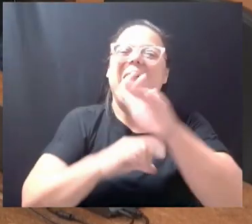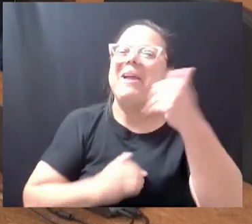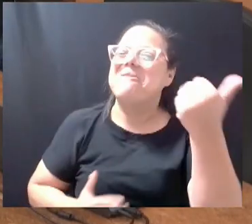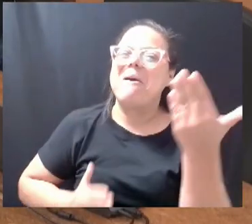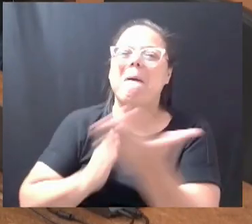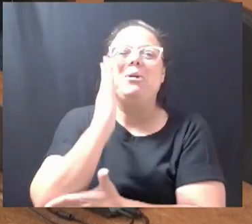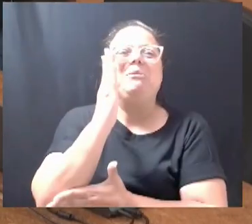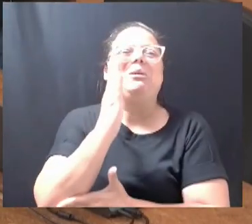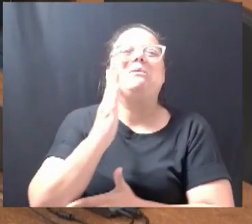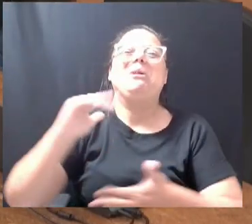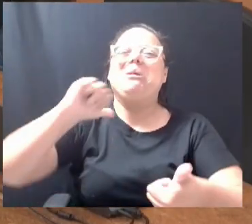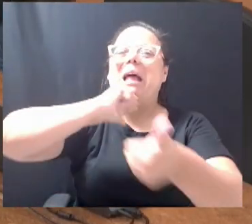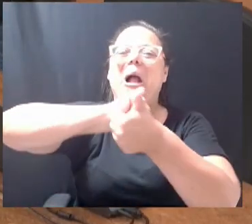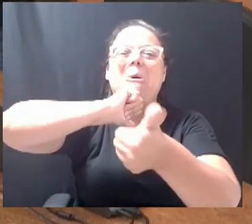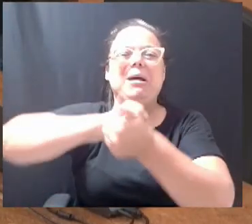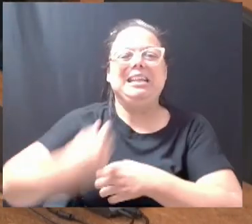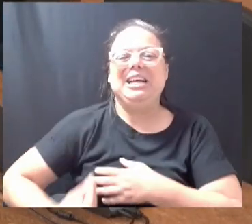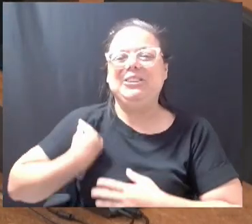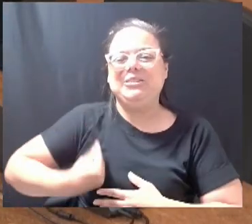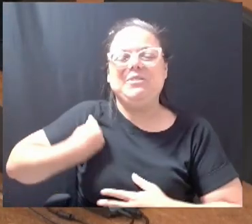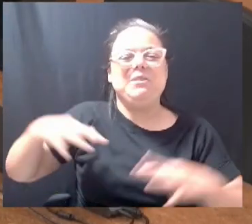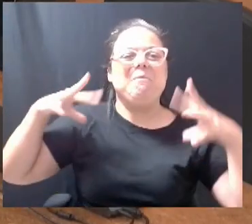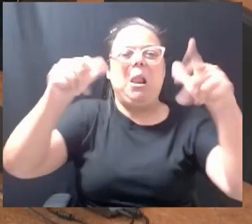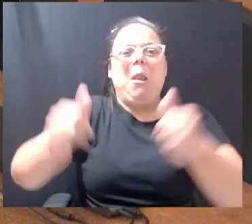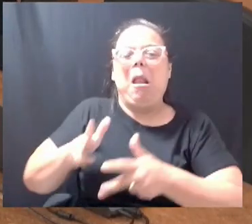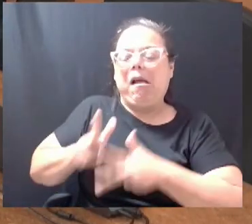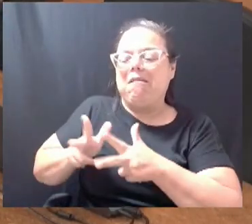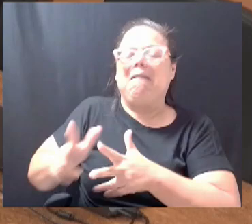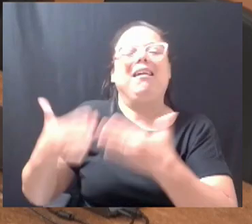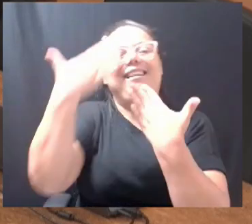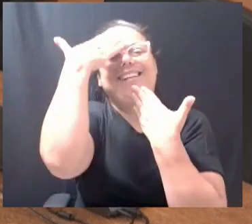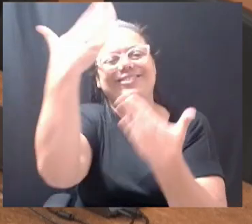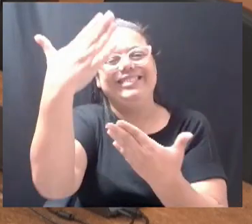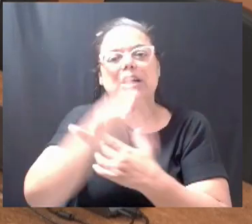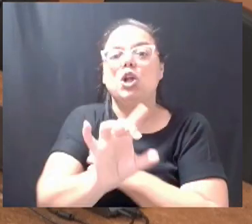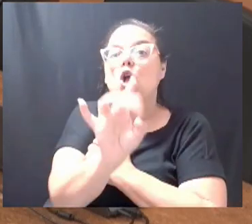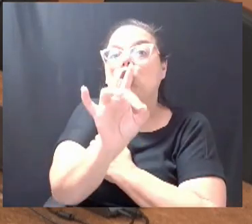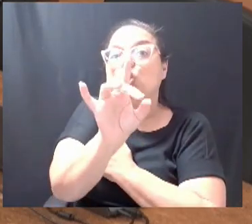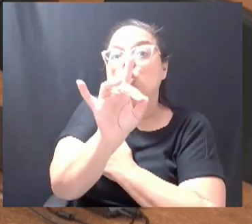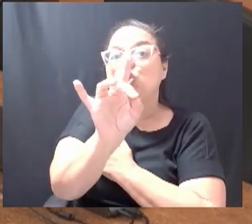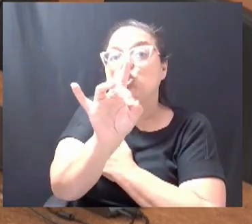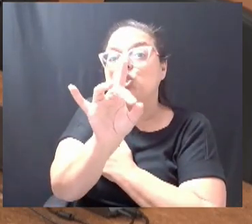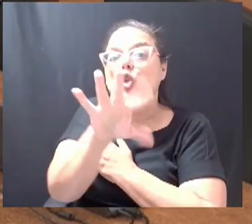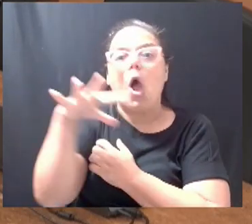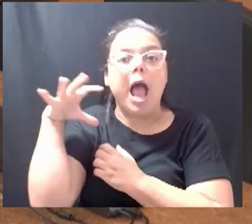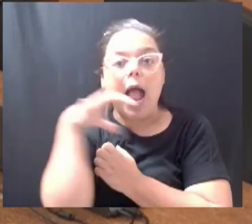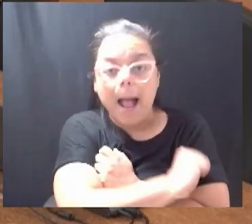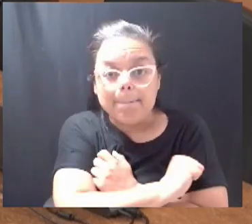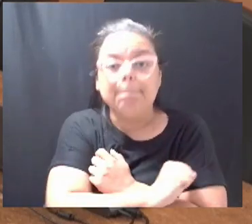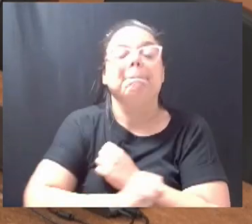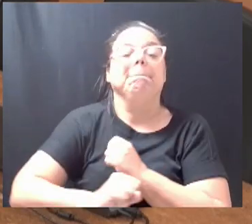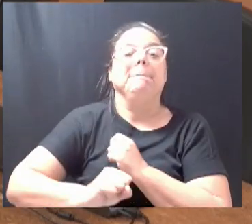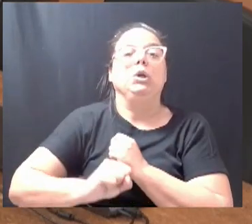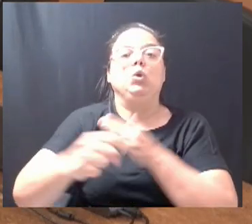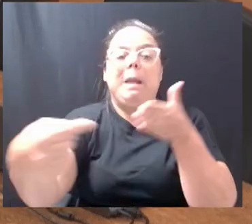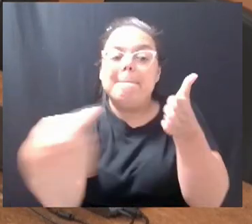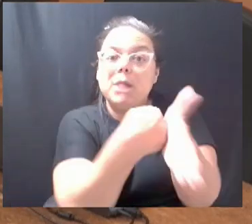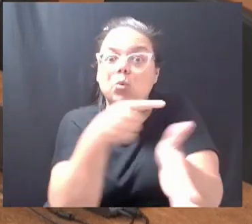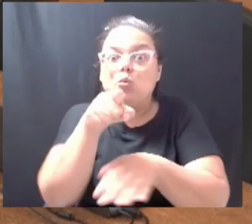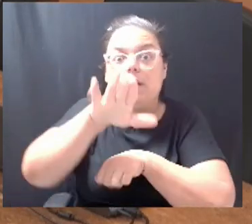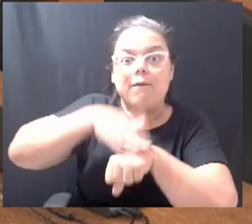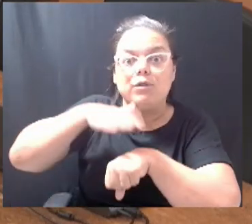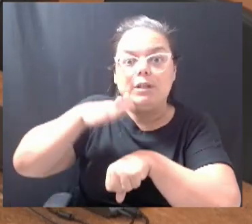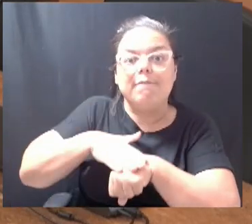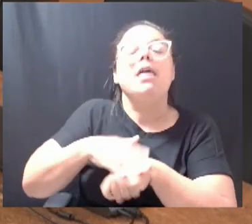que gaguejam. Obrigada. Obrigada. Só apenas uma rápida intervenção nessa pergunta que você acabou de fazer.